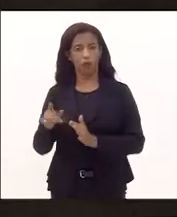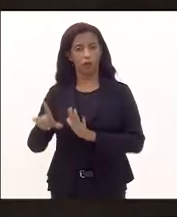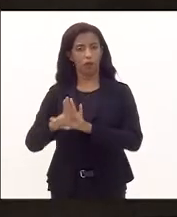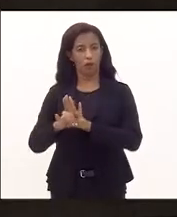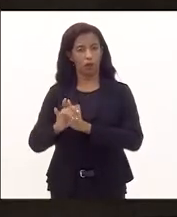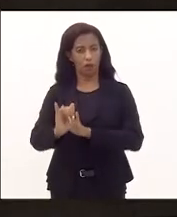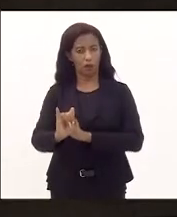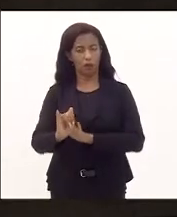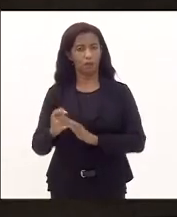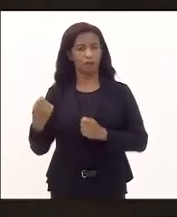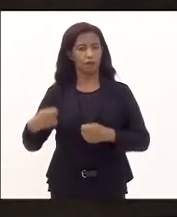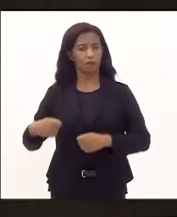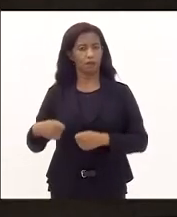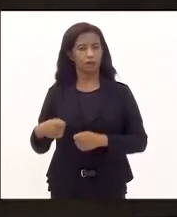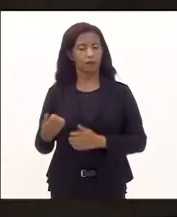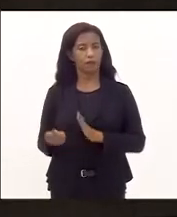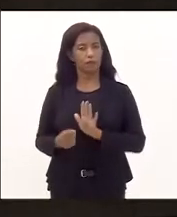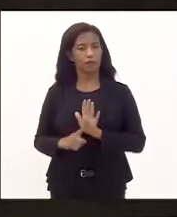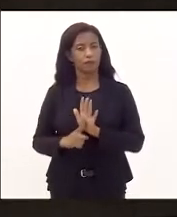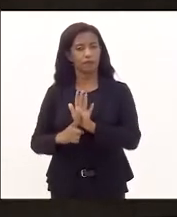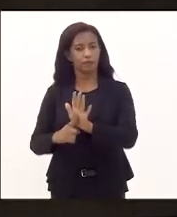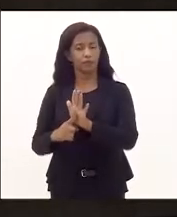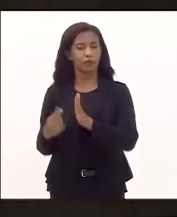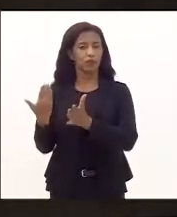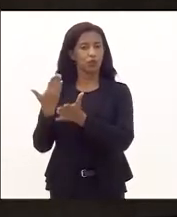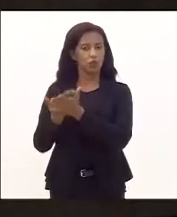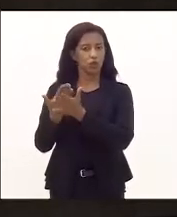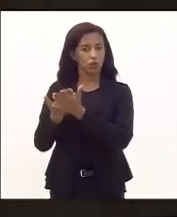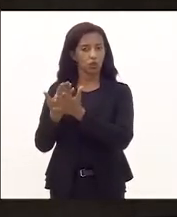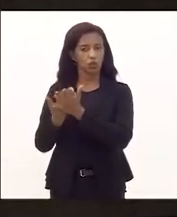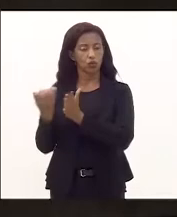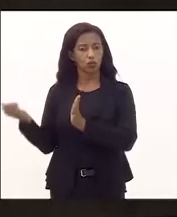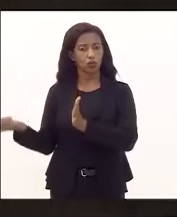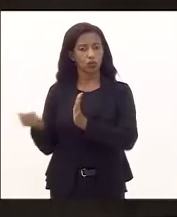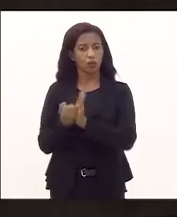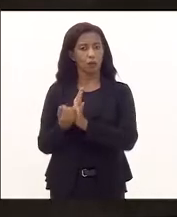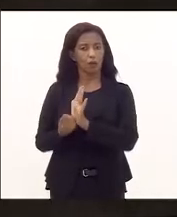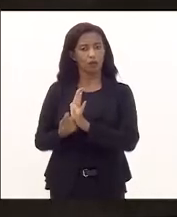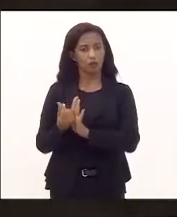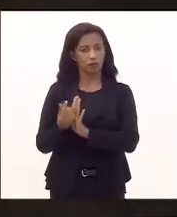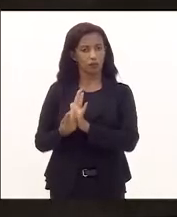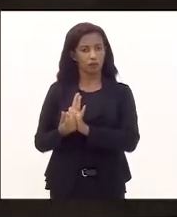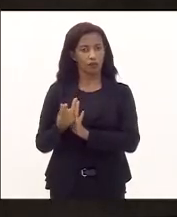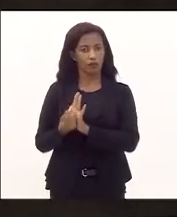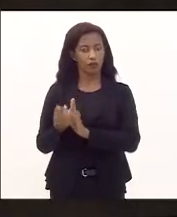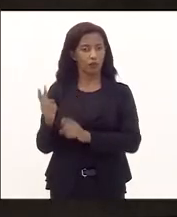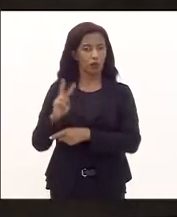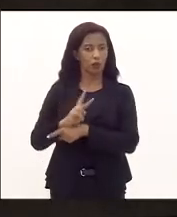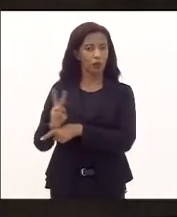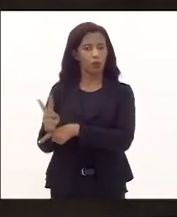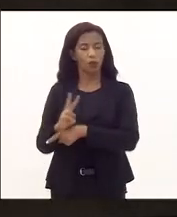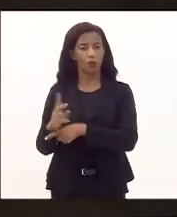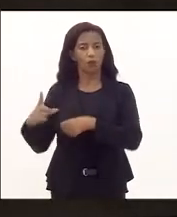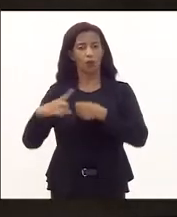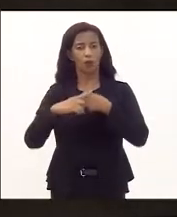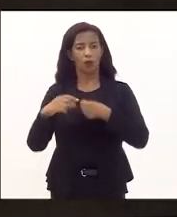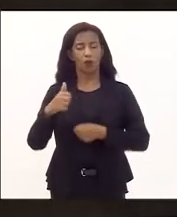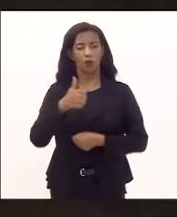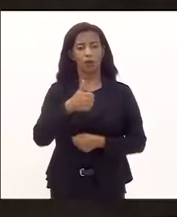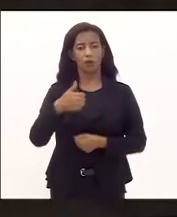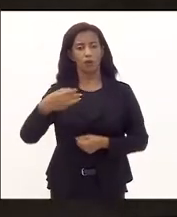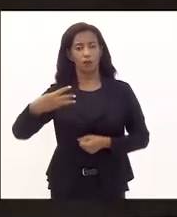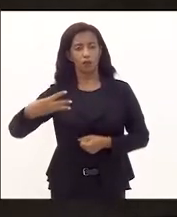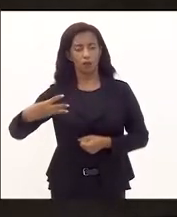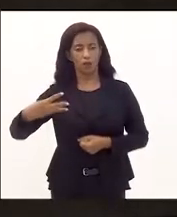lei, deverá ser apresentado estudo de impacto financeiro orçamentário em observância ao artigo